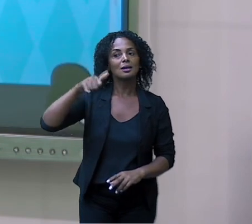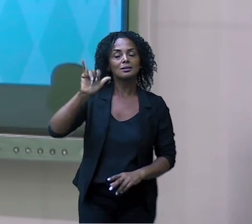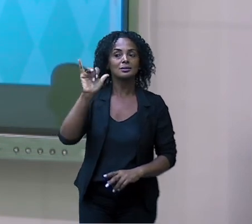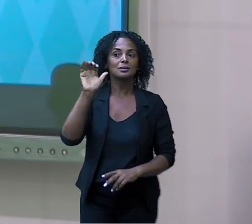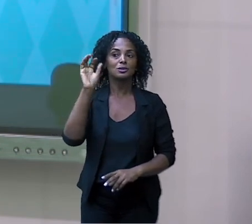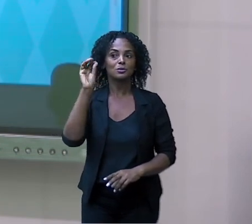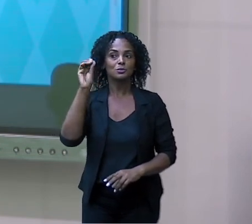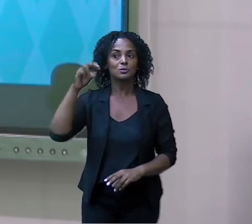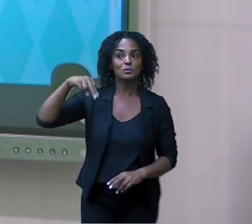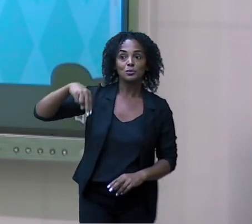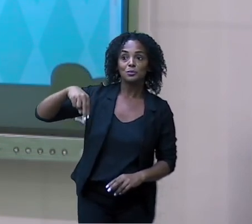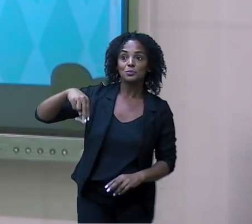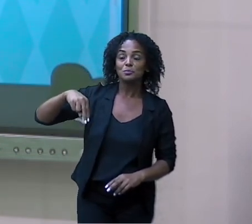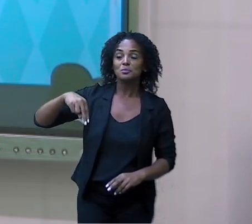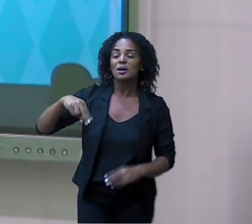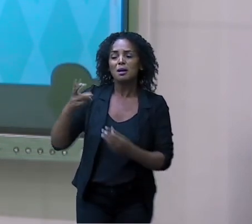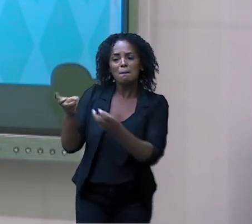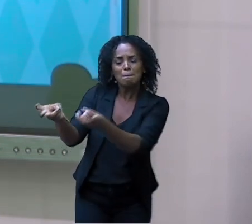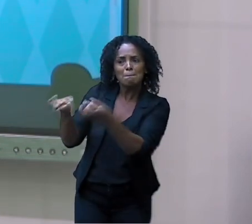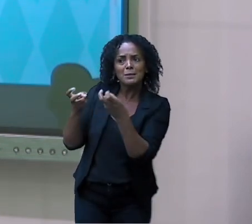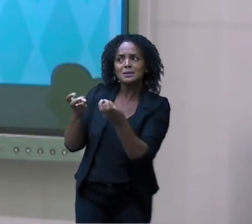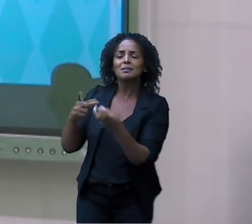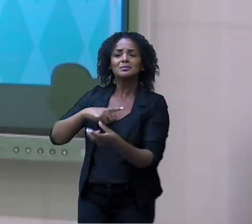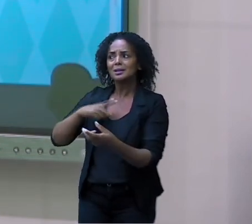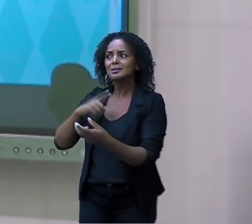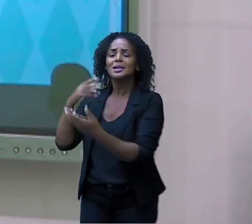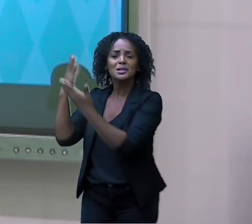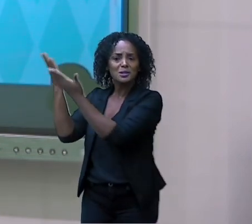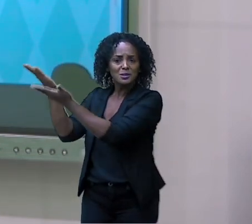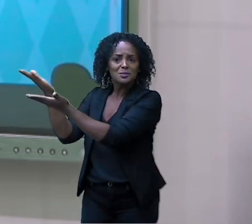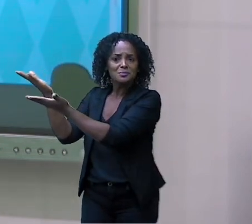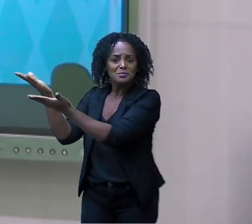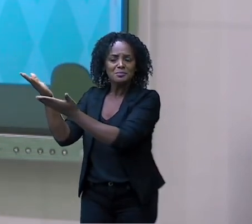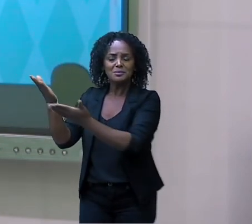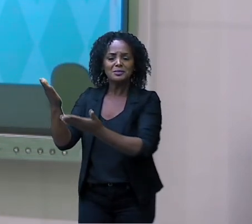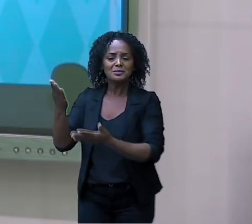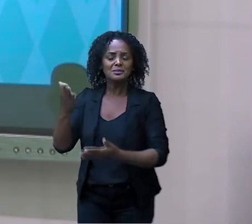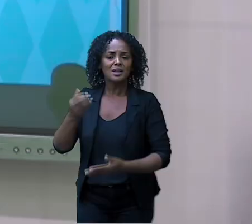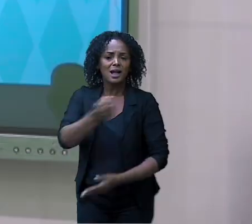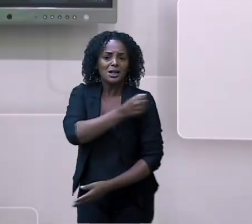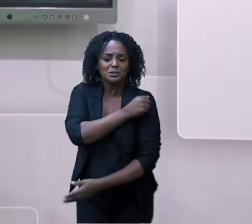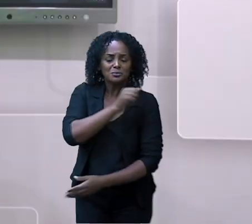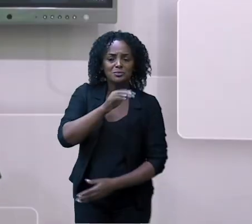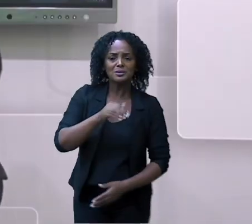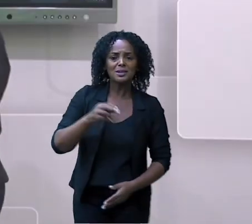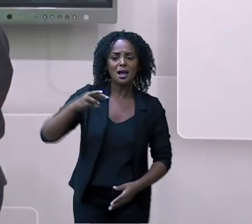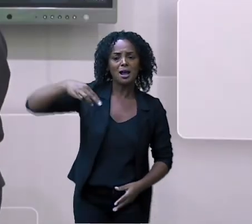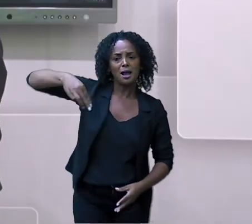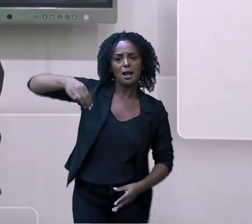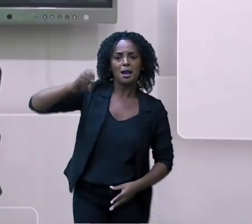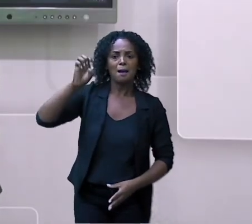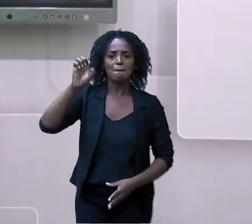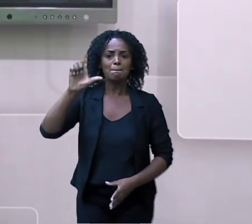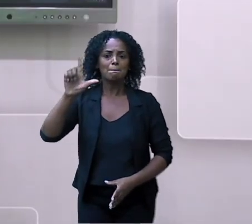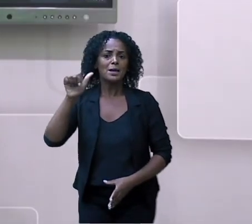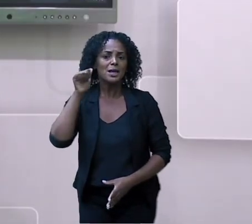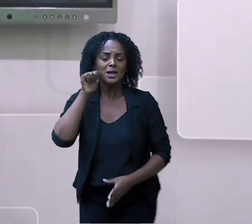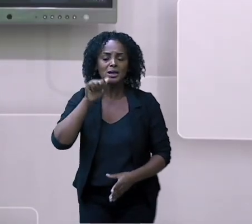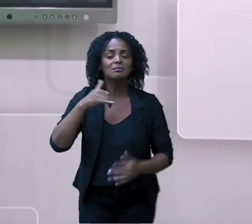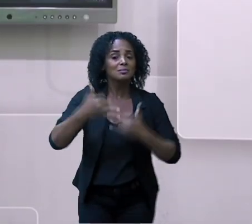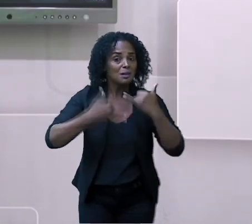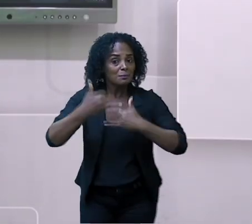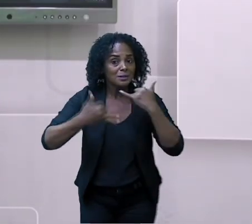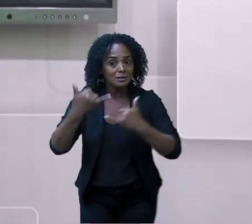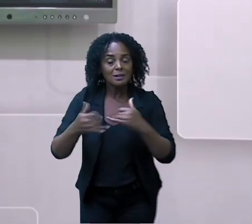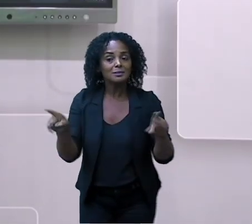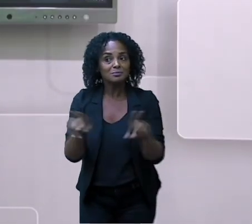placar. Ó, nós já podemos observar aqui que nós já temos, ó, um aluno aí, a Mel, né? Um minuto. Ficou em 2 minutos e 56, mas entre